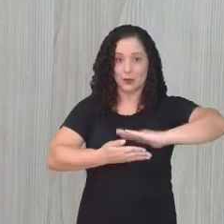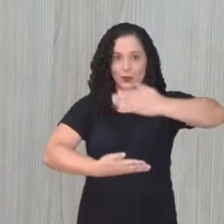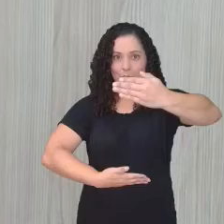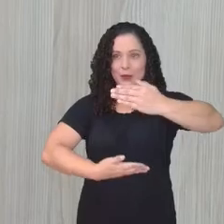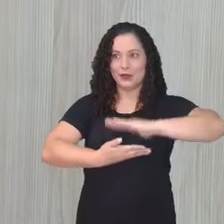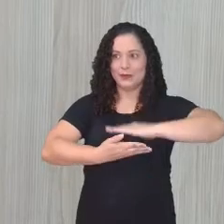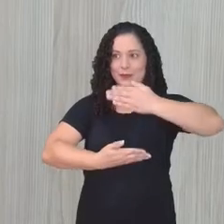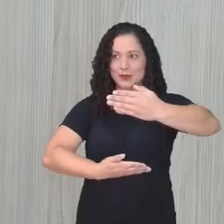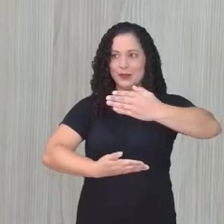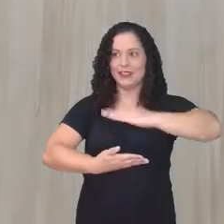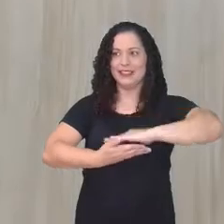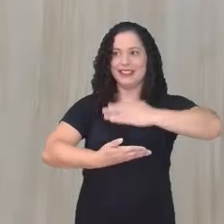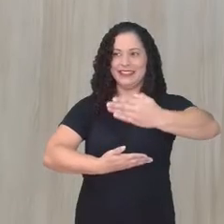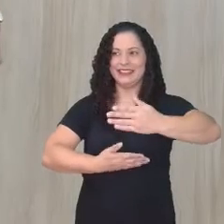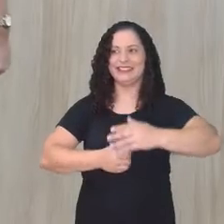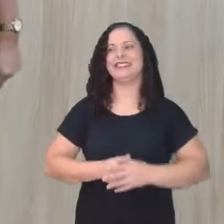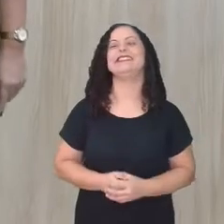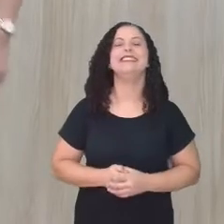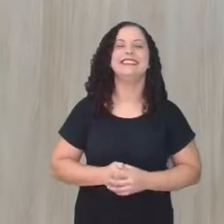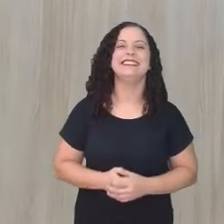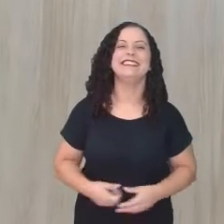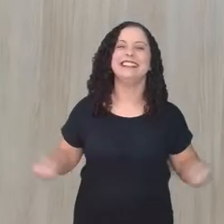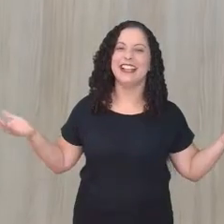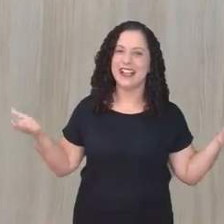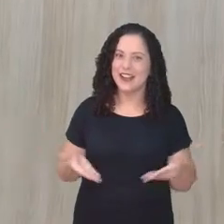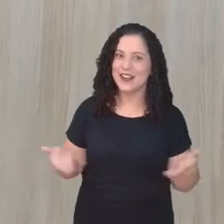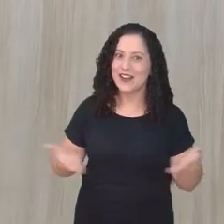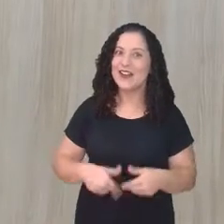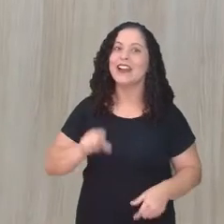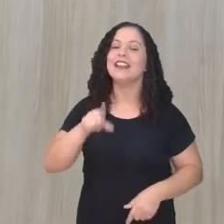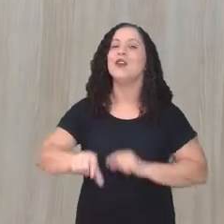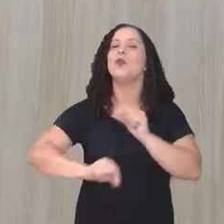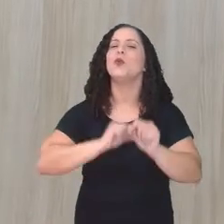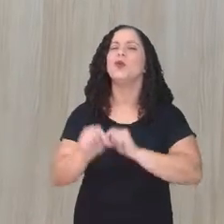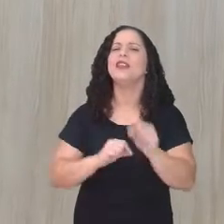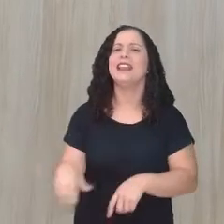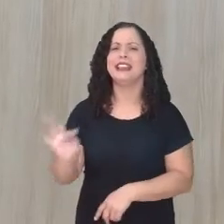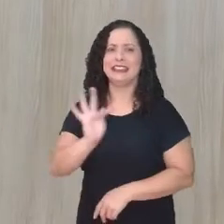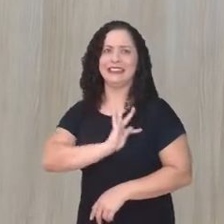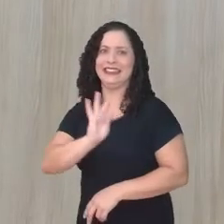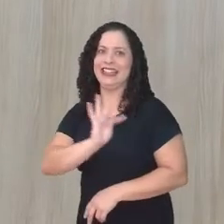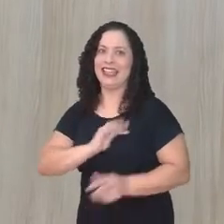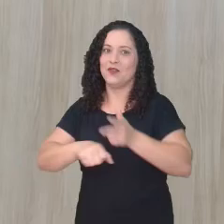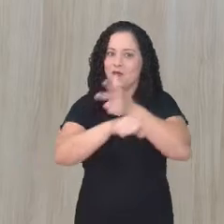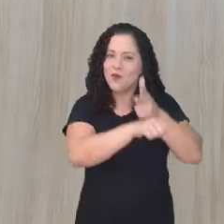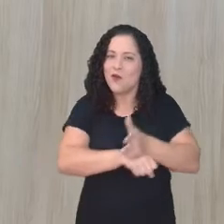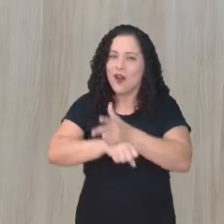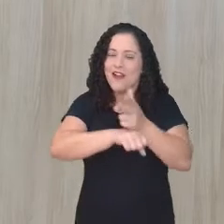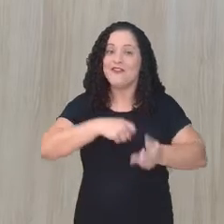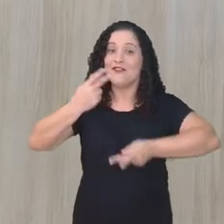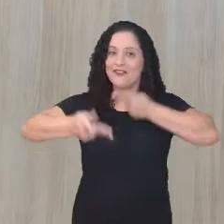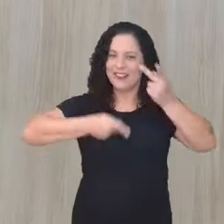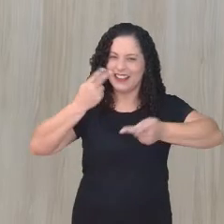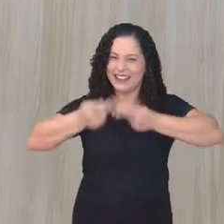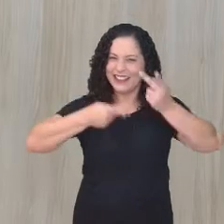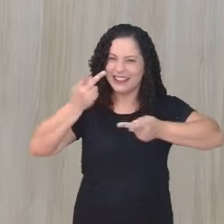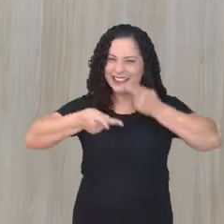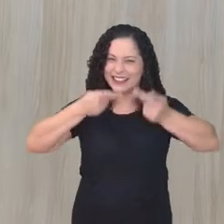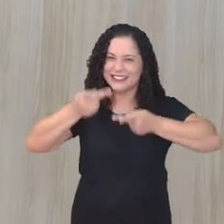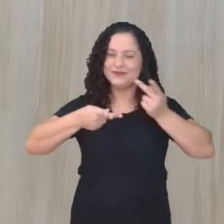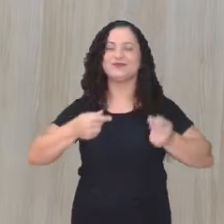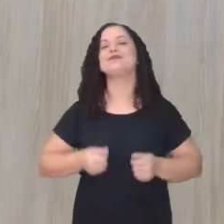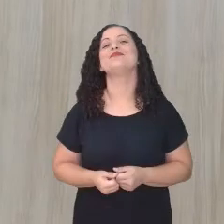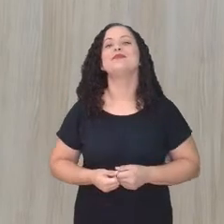Oi, Cleiton. Cleiton precisa falar comigo. Aqui, minha gente, ao vivo é assim, não é? Eu vou trazendo para vocês